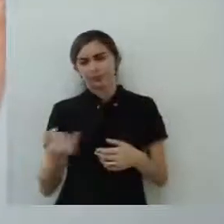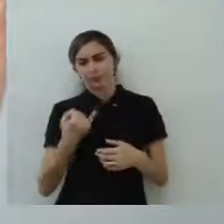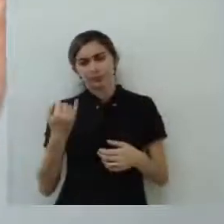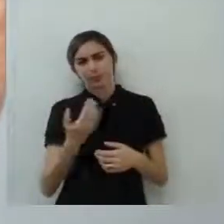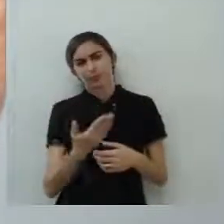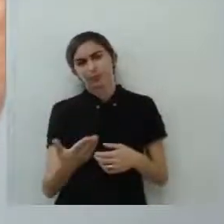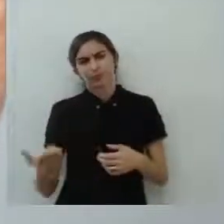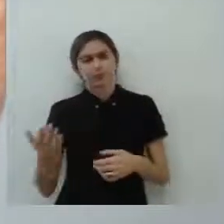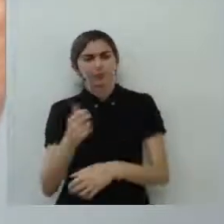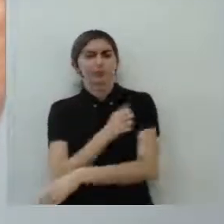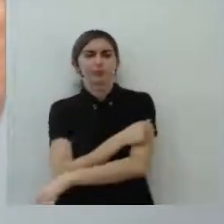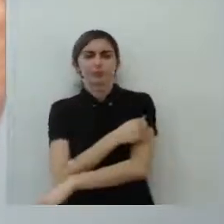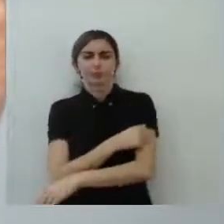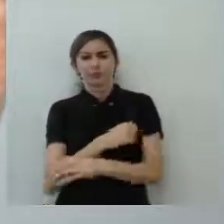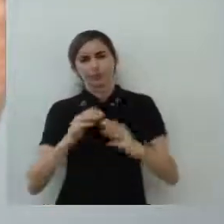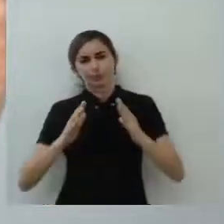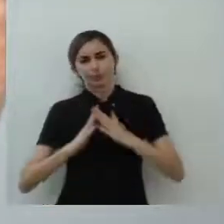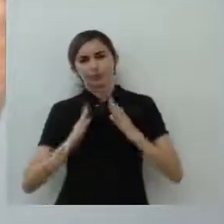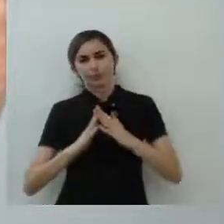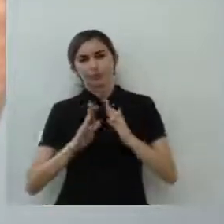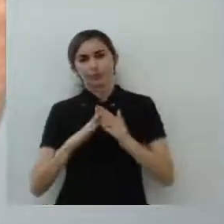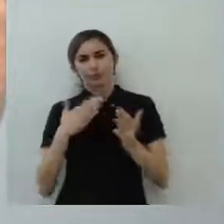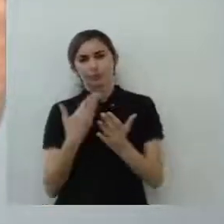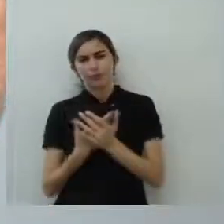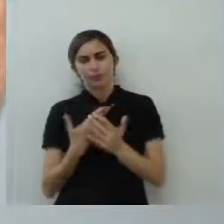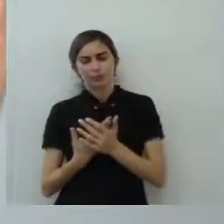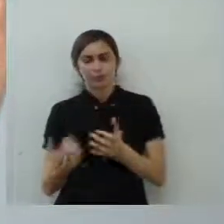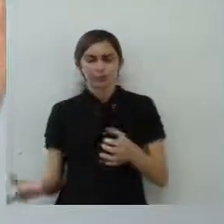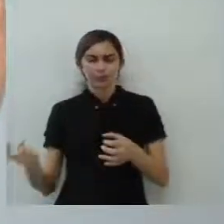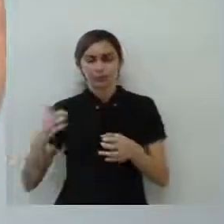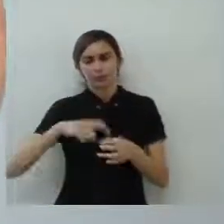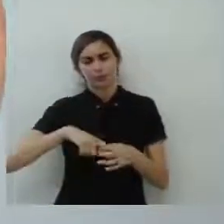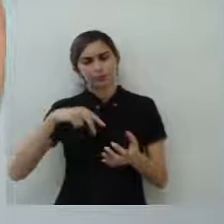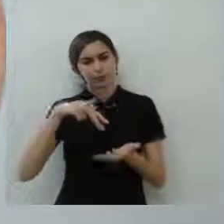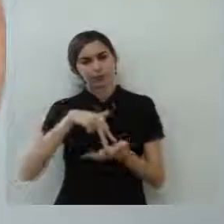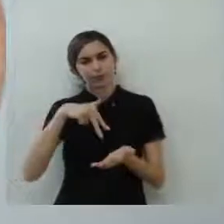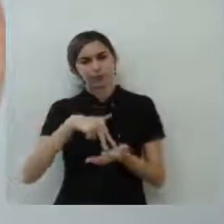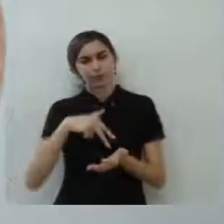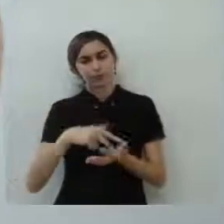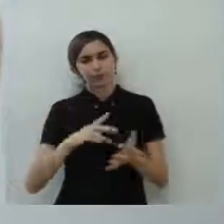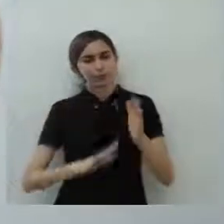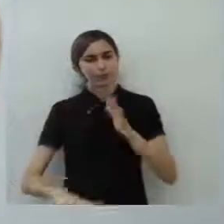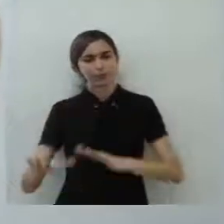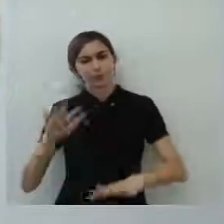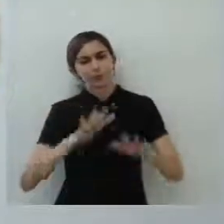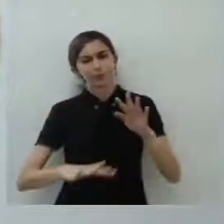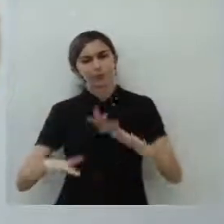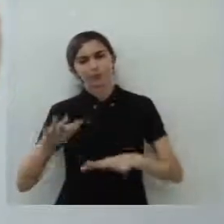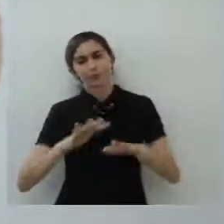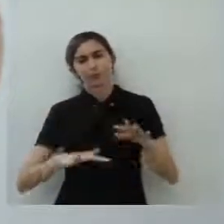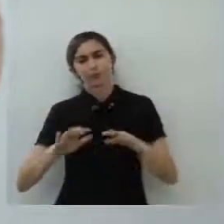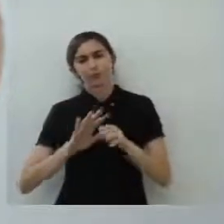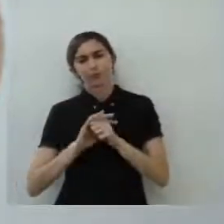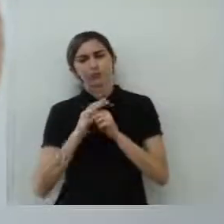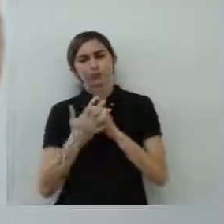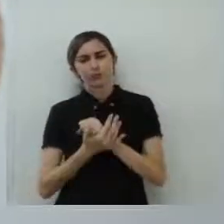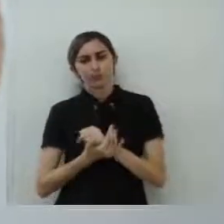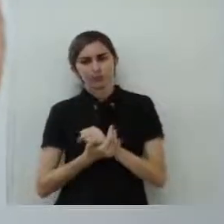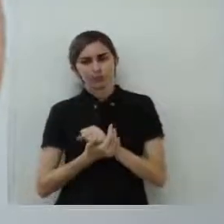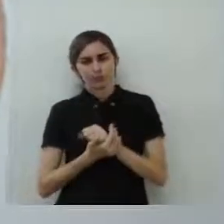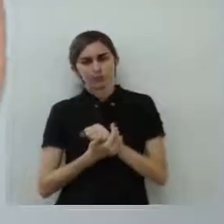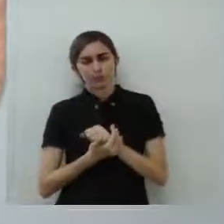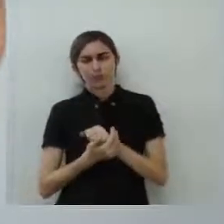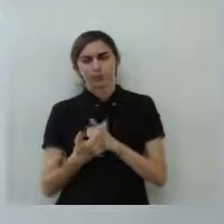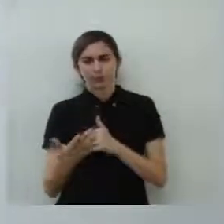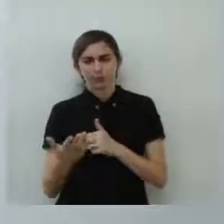você, estudante, em sua casa, na sua escola, com a volta às aulas presenciais, tomem cuidado com a questão da